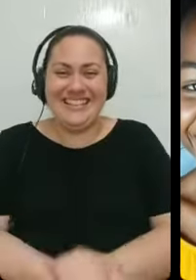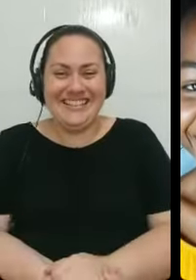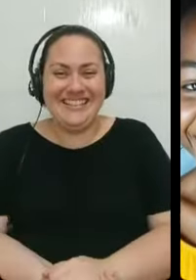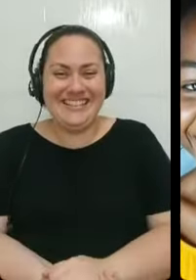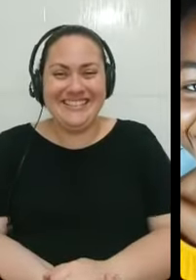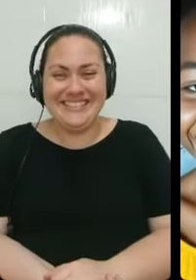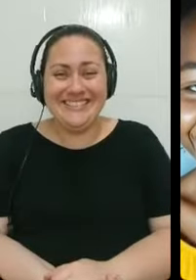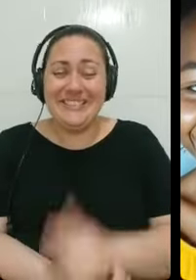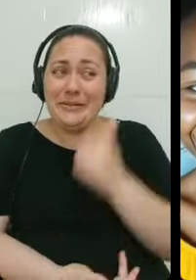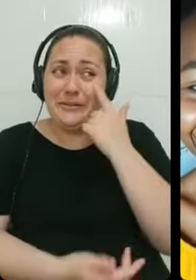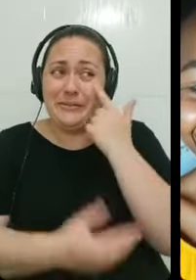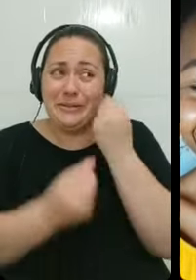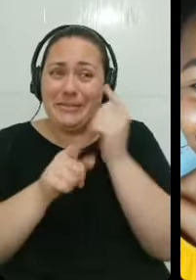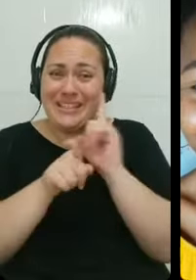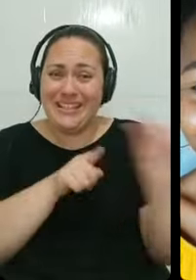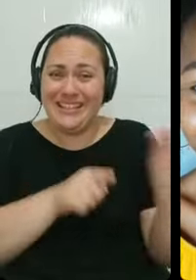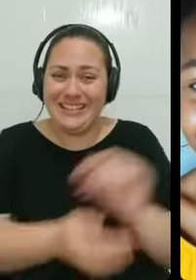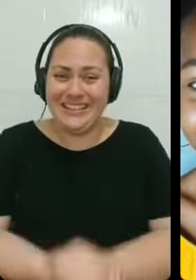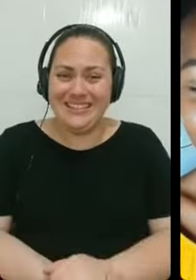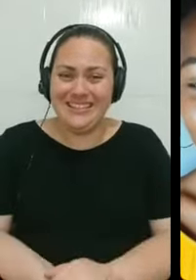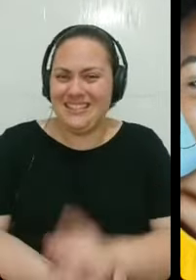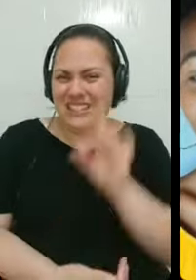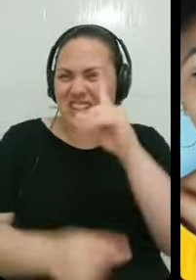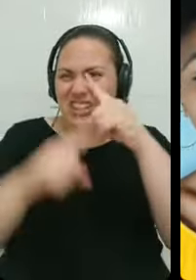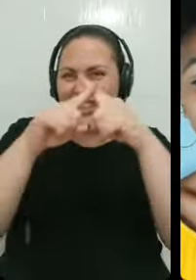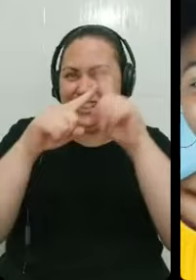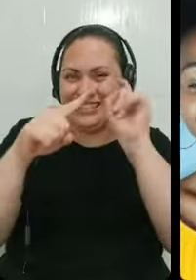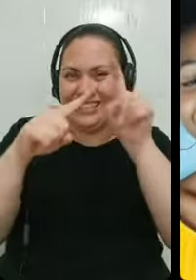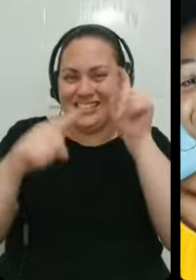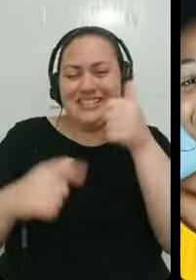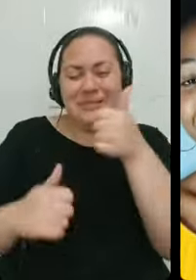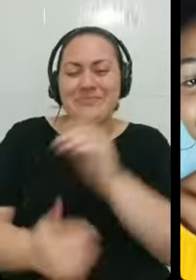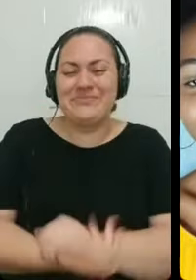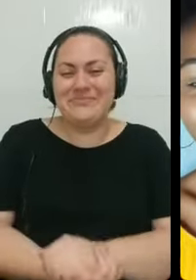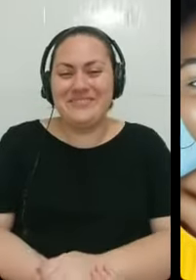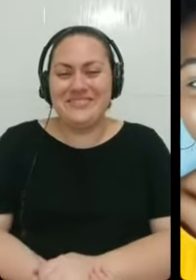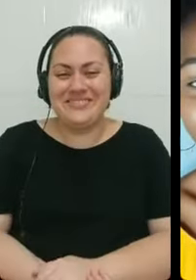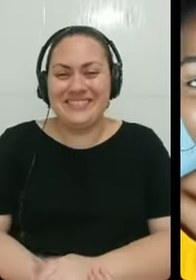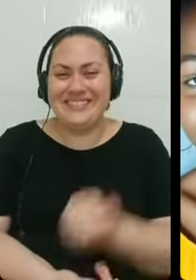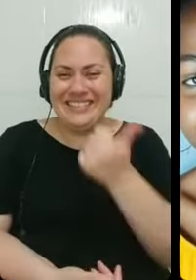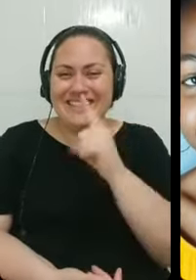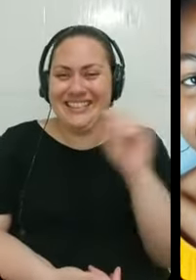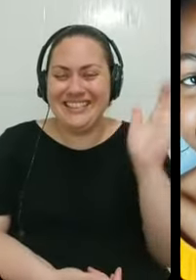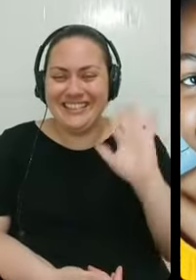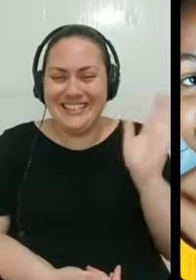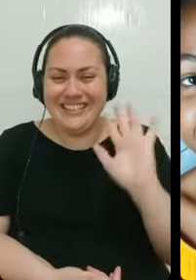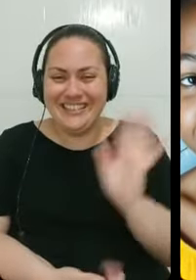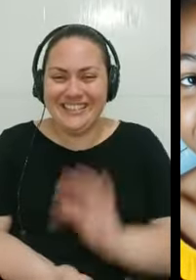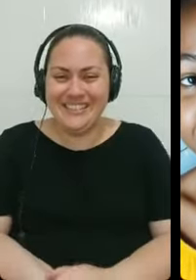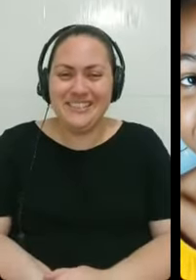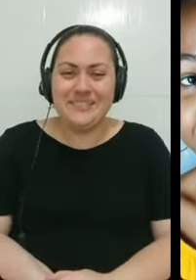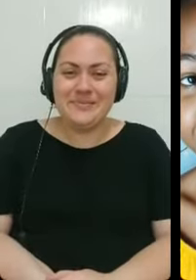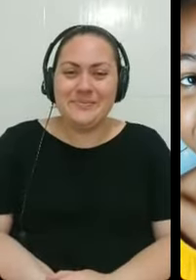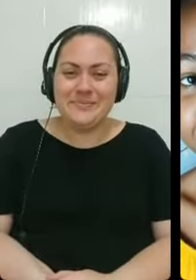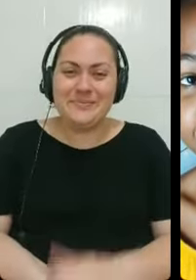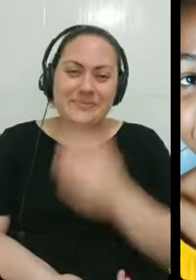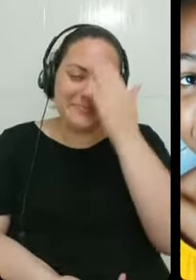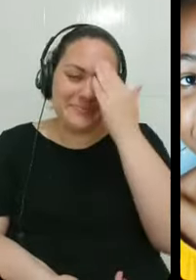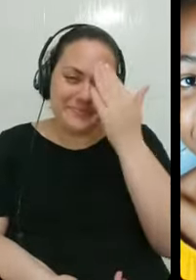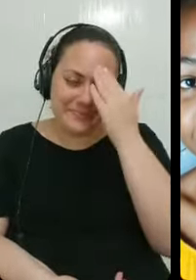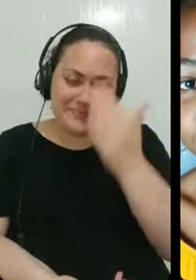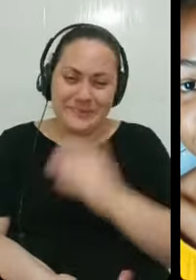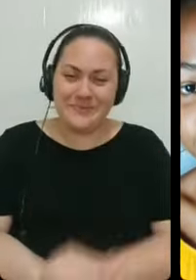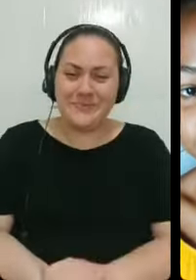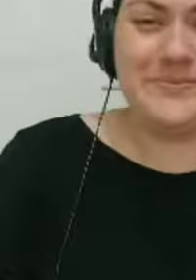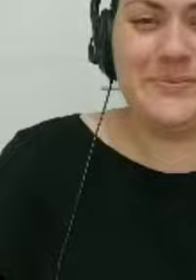Vamos descobrir como é que sai. Eu acho Eu que é só acho no que é. X. Enfim. Aí eu vou lá, então. Peraí. Tá, obrigada.